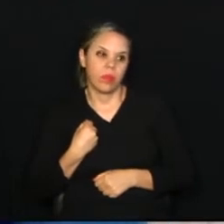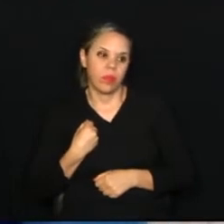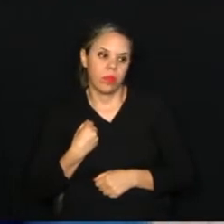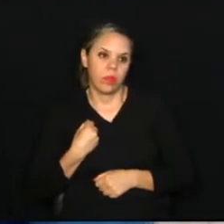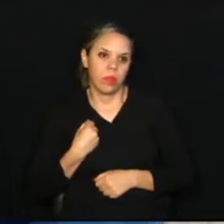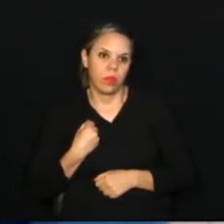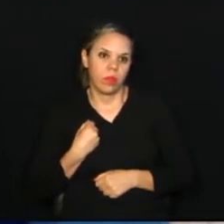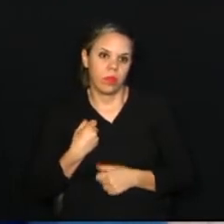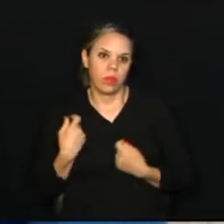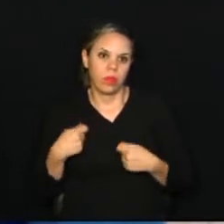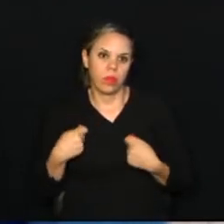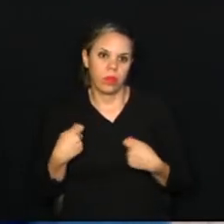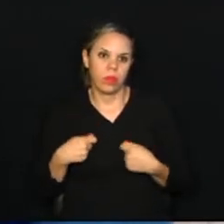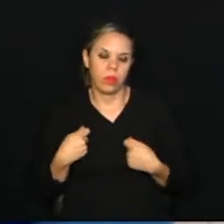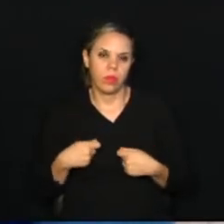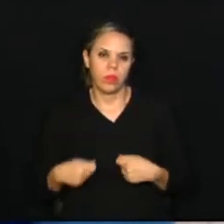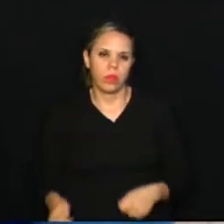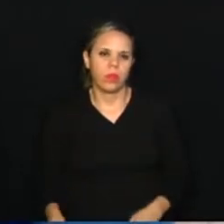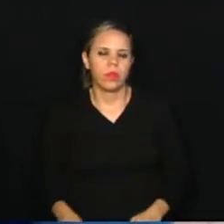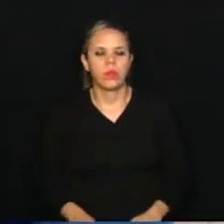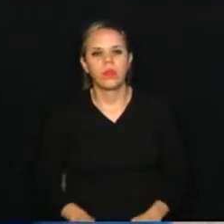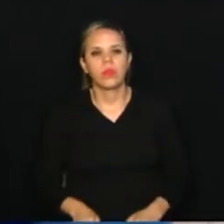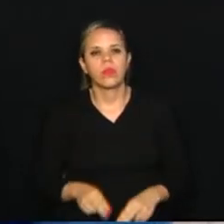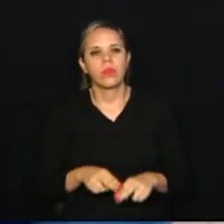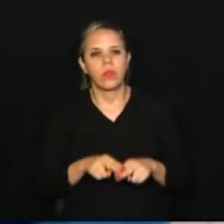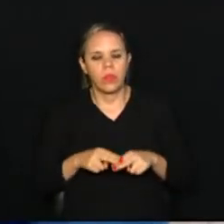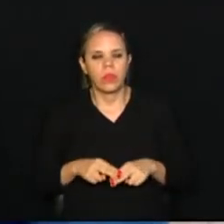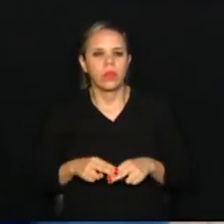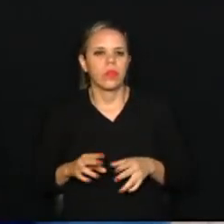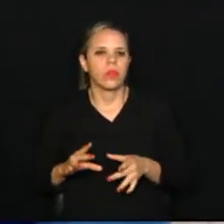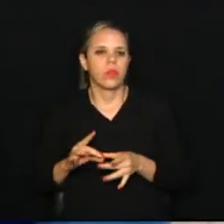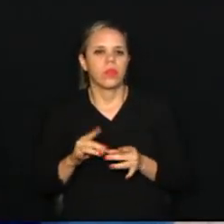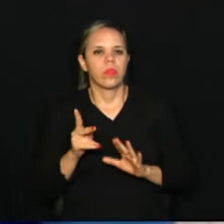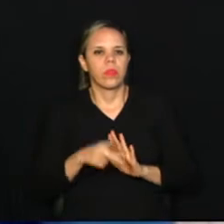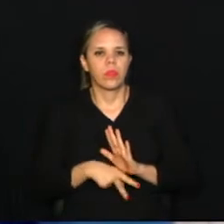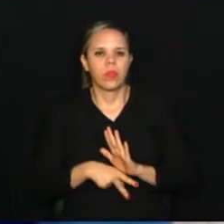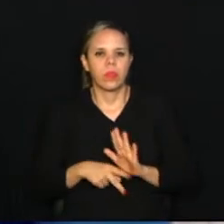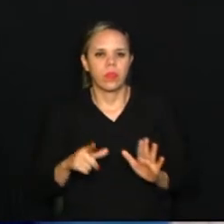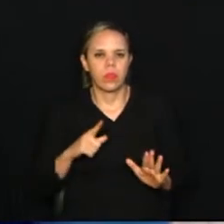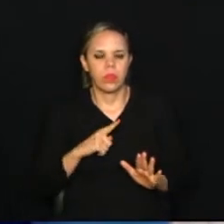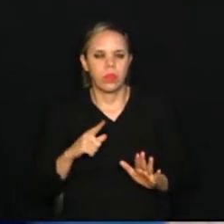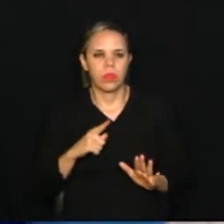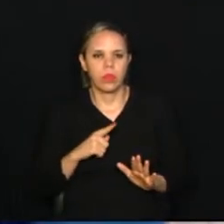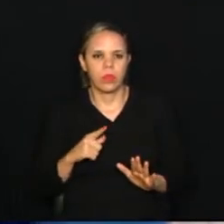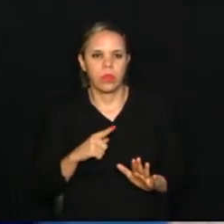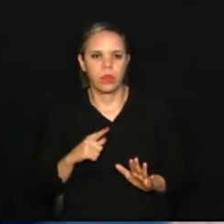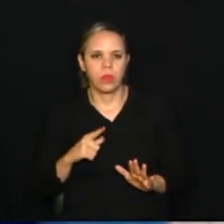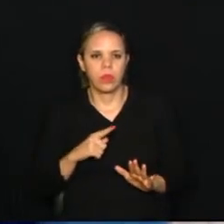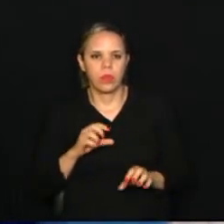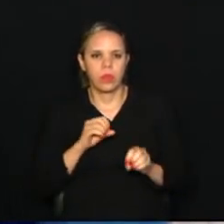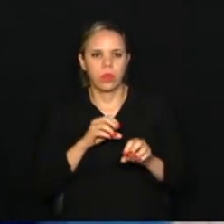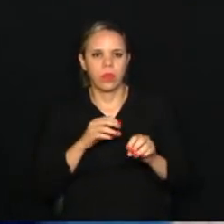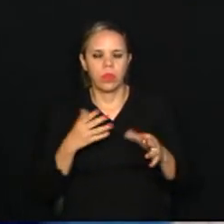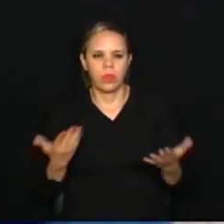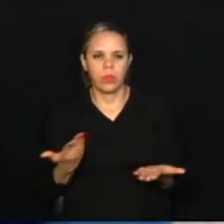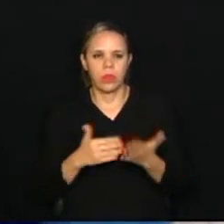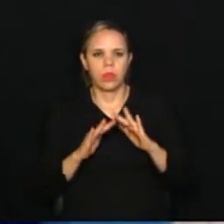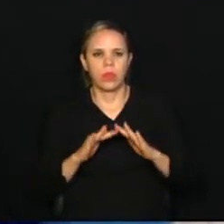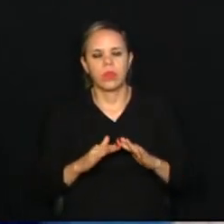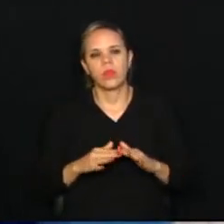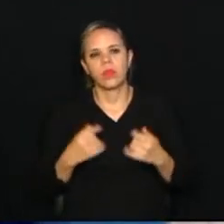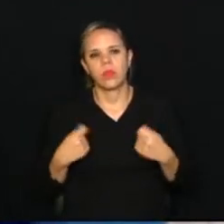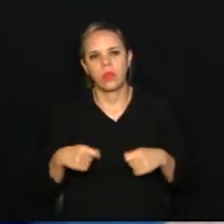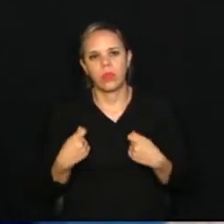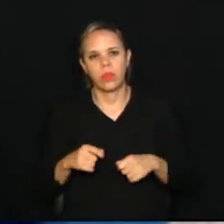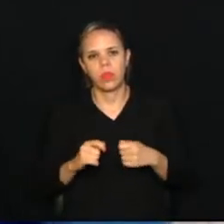gente precisa muito fechar esse anel, por conta de todos esses projetos que a gente tem. A questão do ensino à distância nas escolas vai precisar de